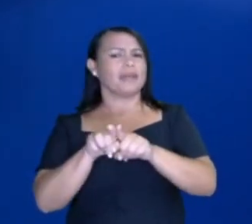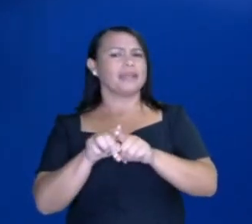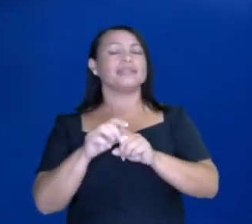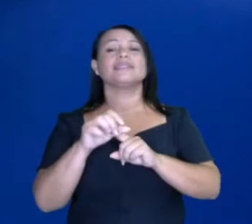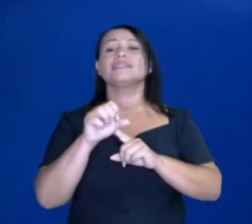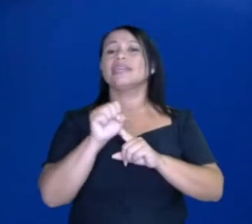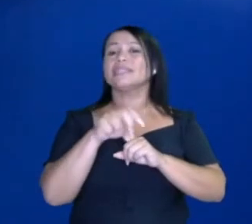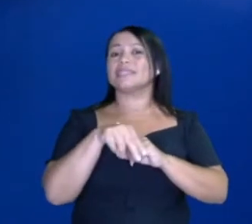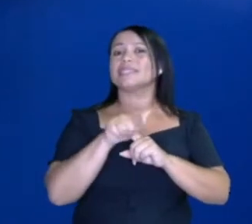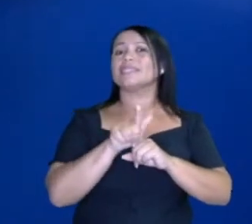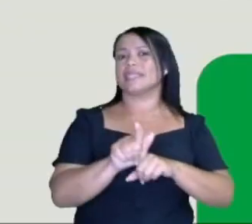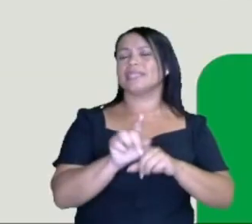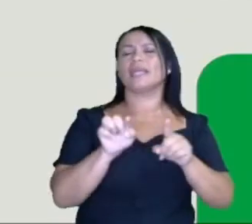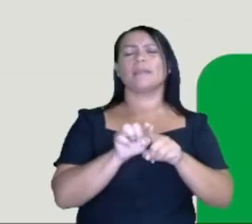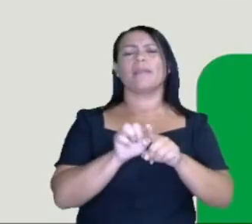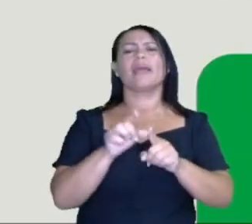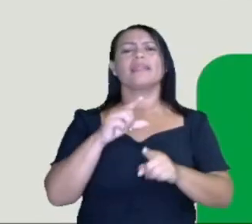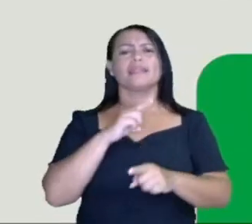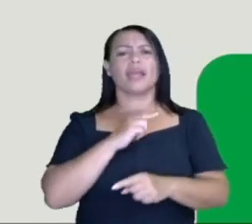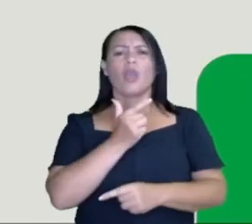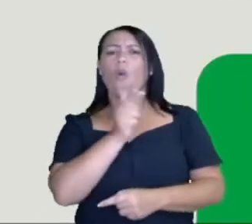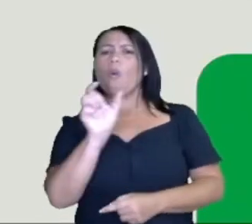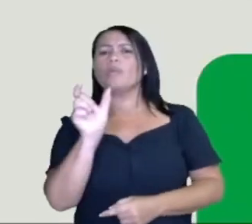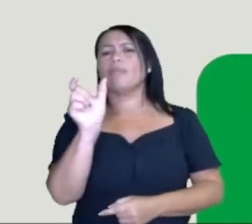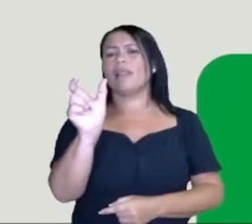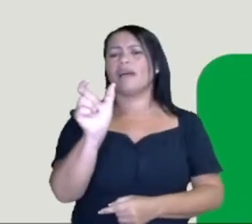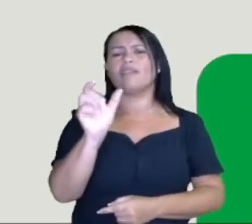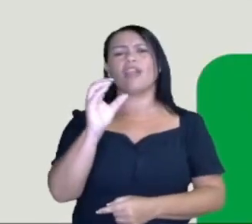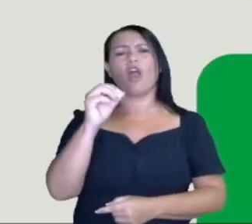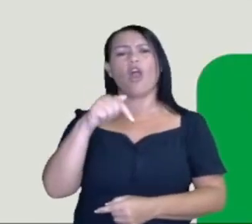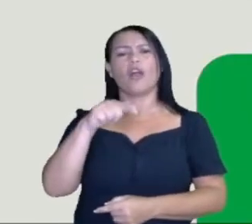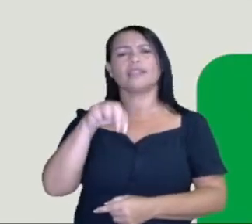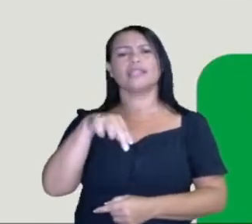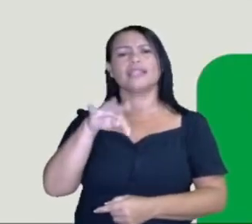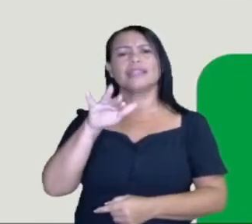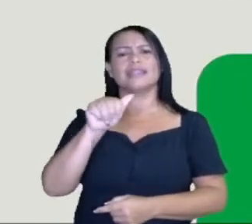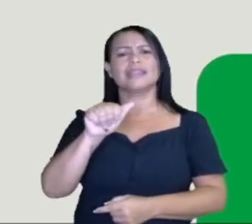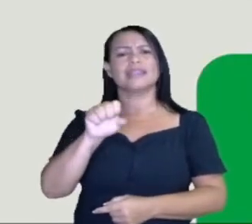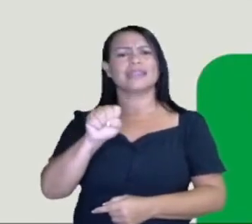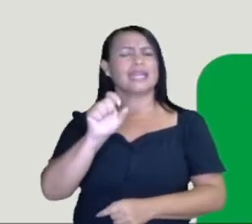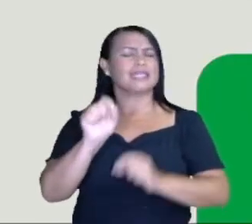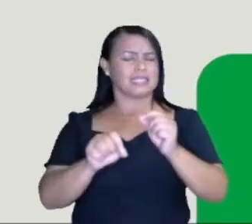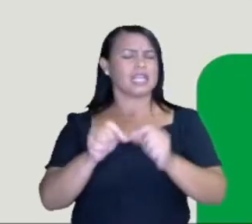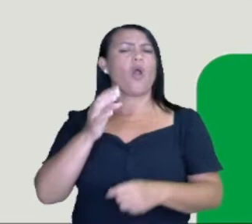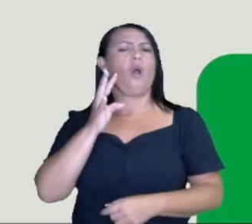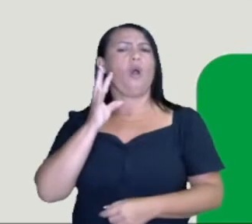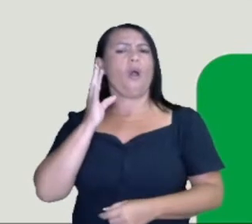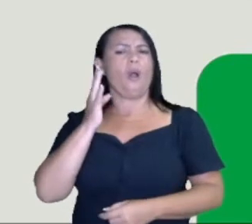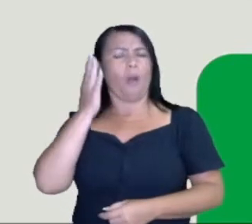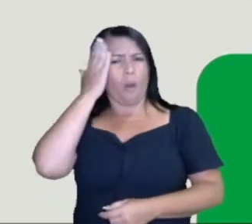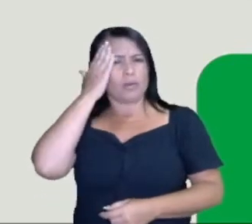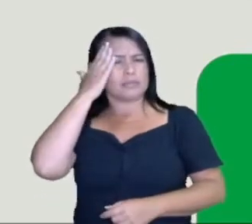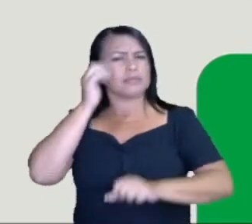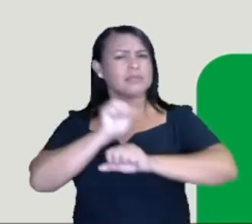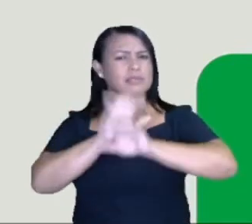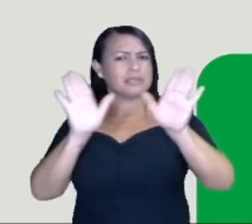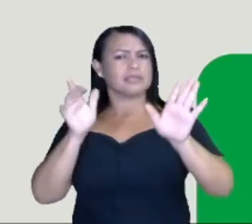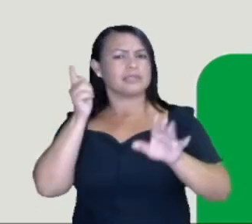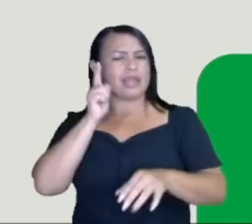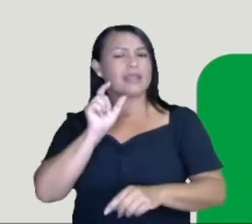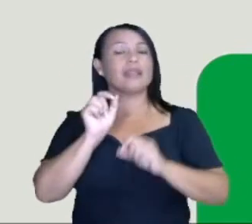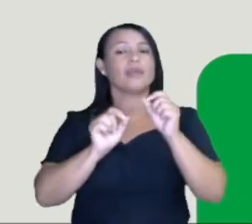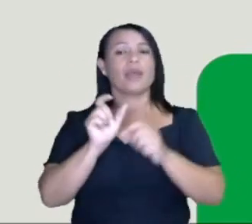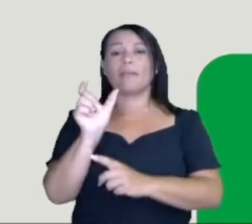skimming. Outra palavra cognata que nós conseguimos entendê-la, certo? É